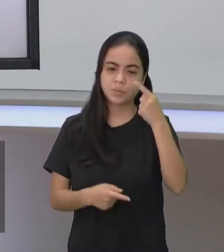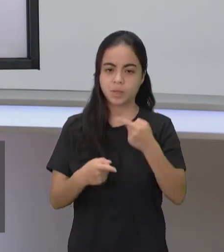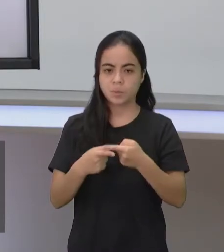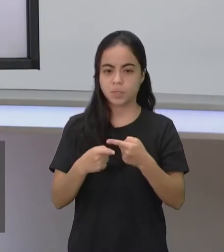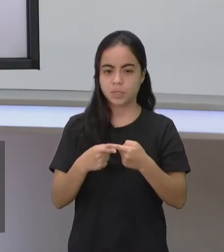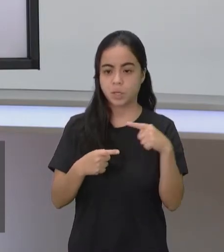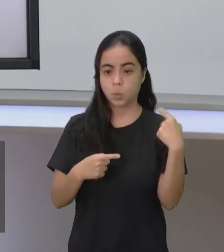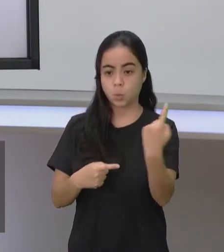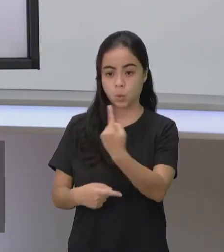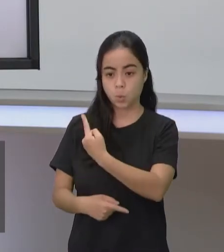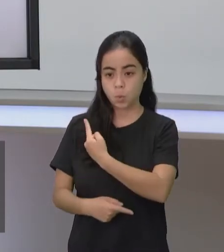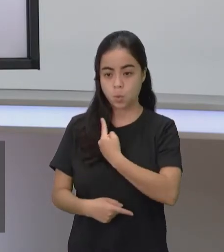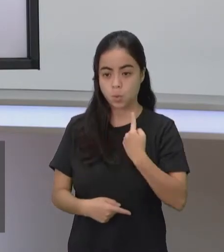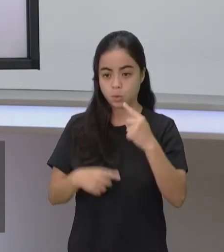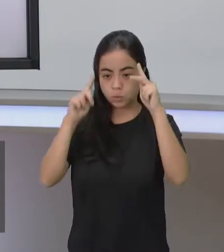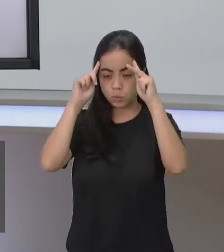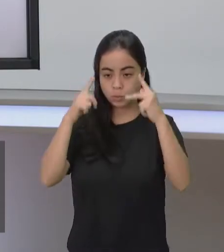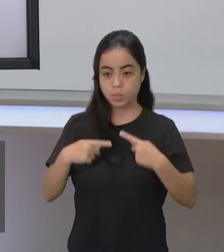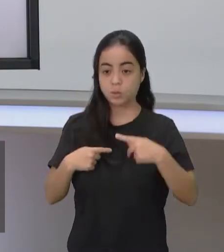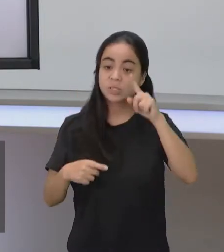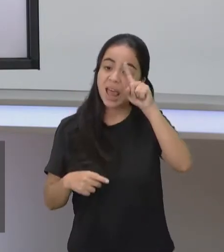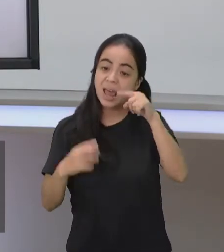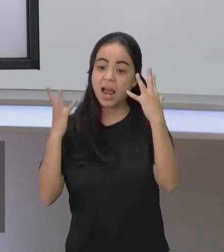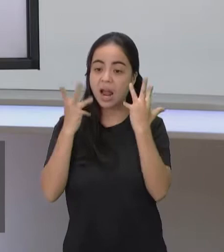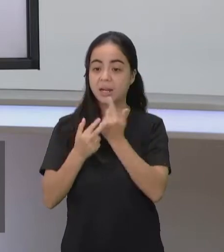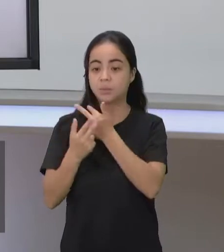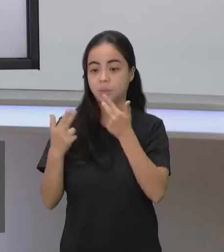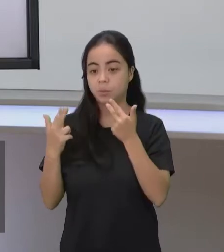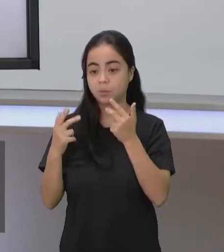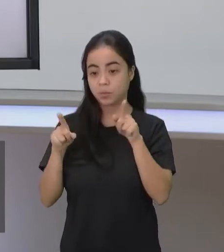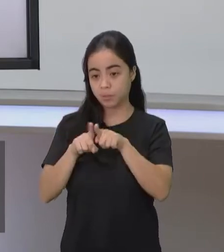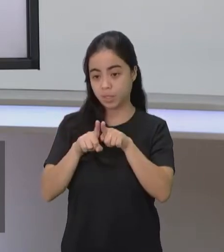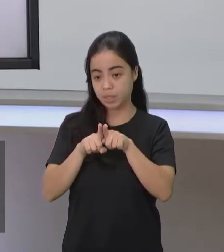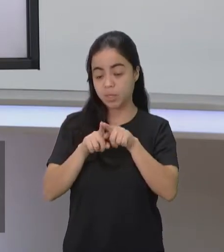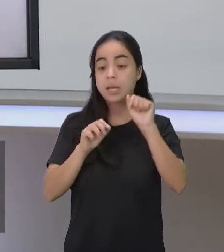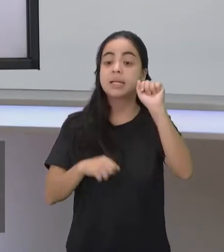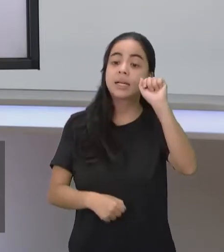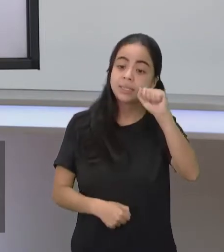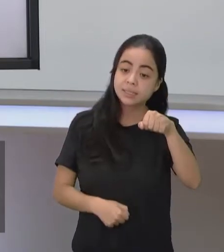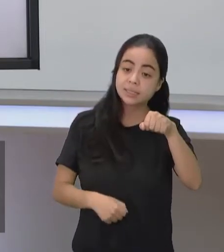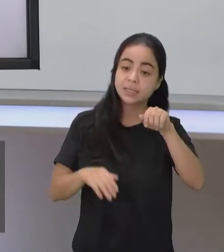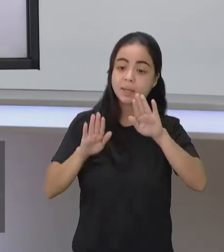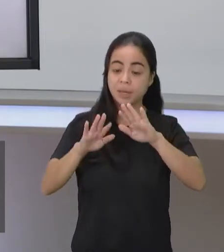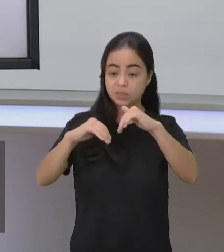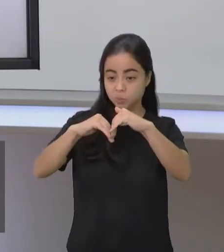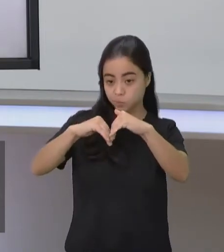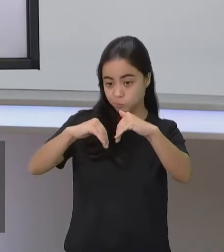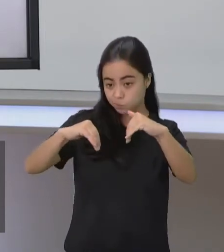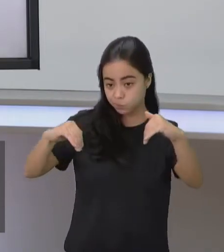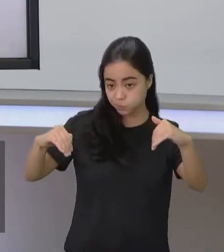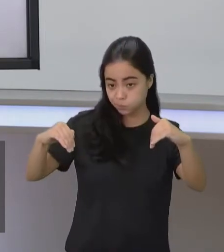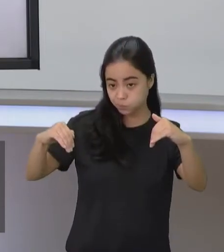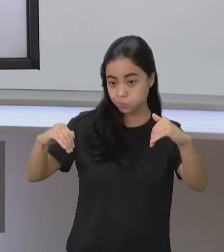humanos somos animais, sim, somos animais, mas a gente se separa como hominídeos de